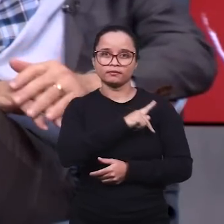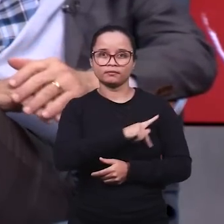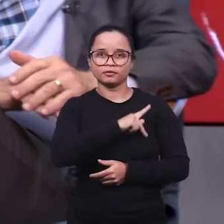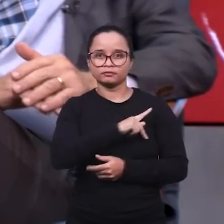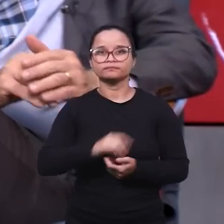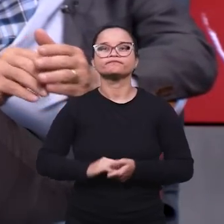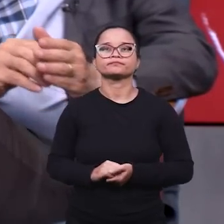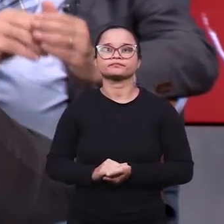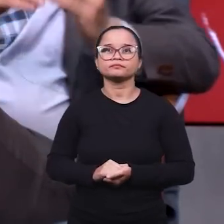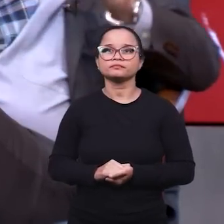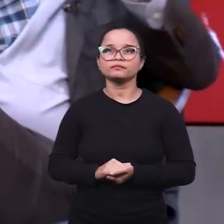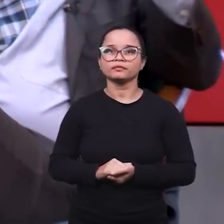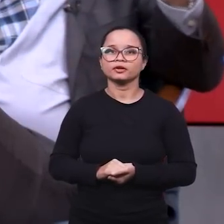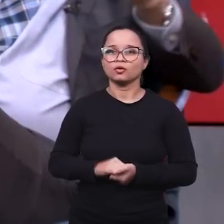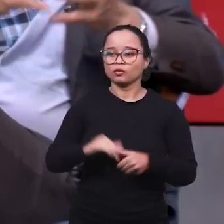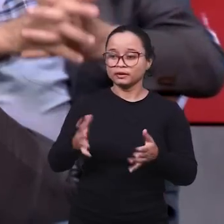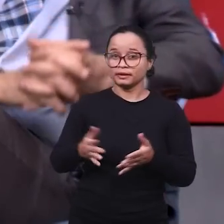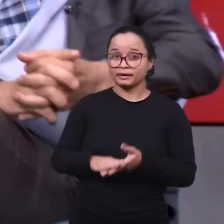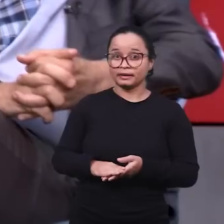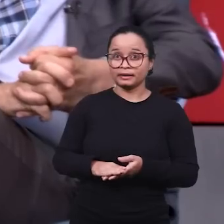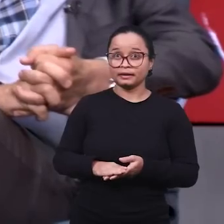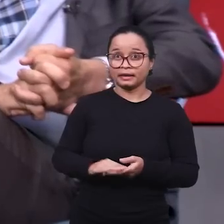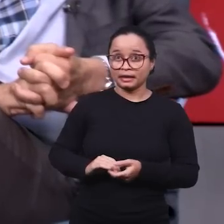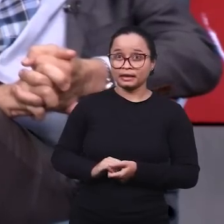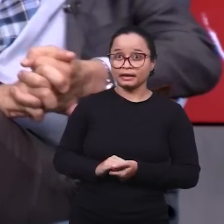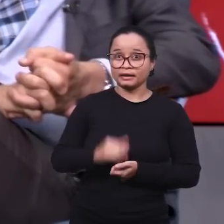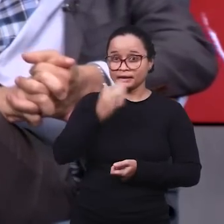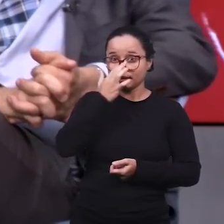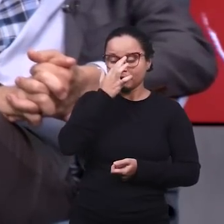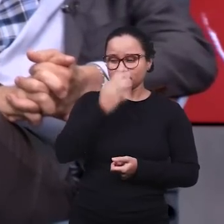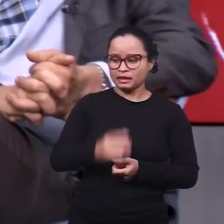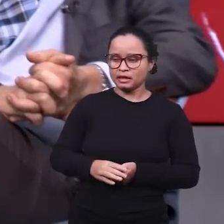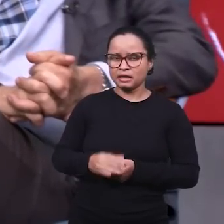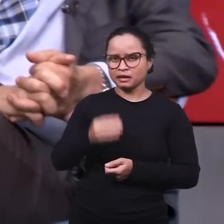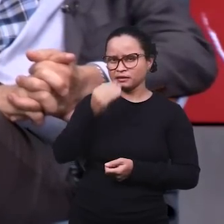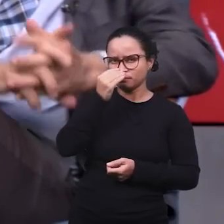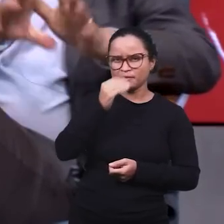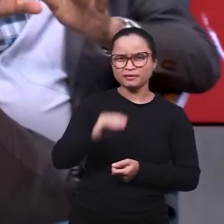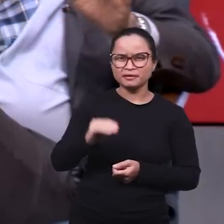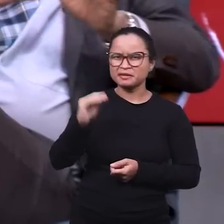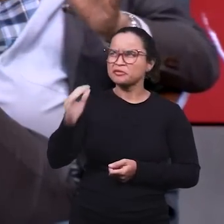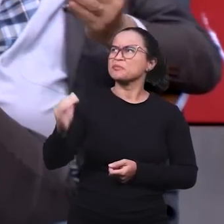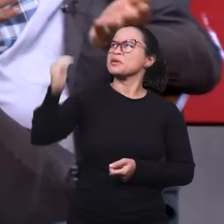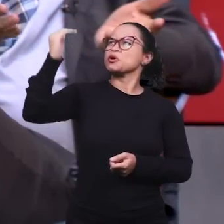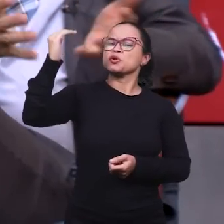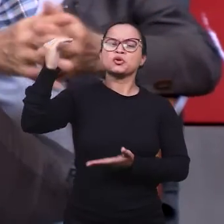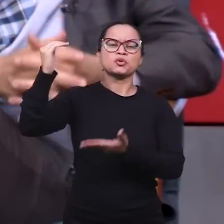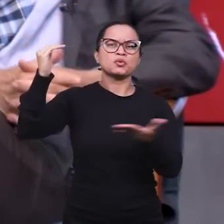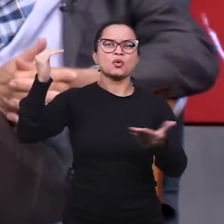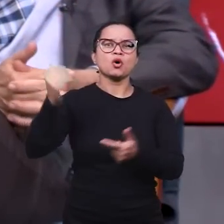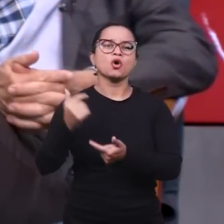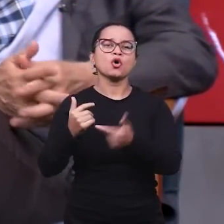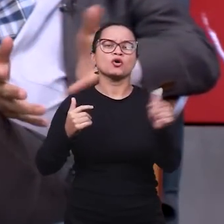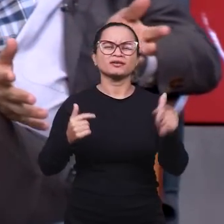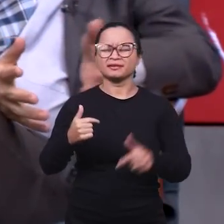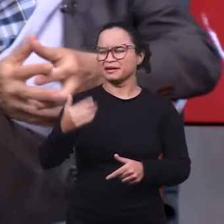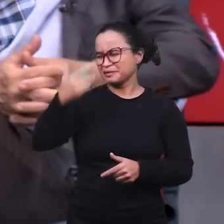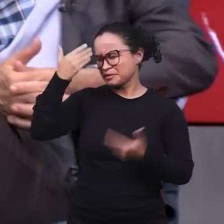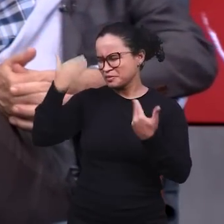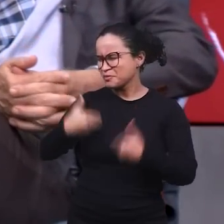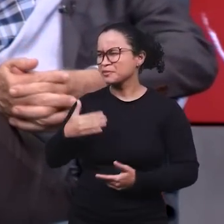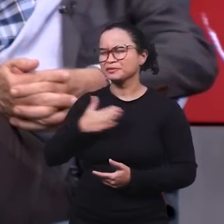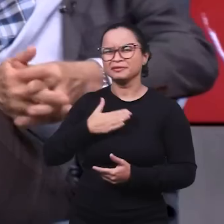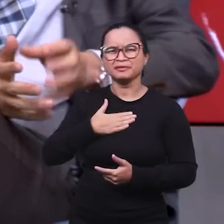ser considerado, ser colocado para estar acima dos outros. Comigo não, porque eu sou o menor, eu